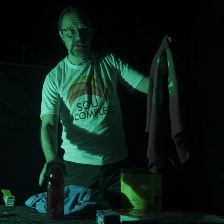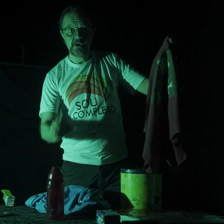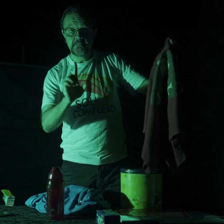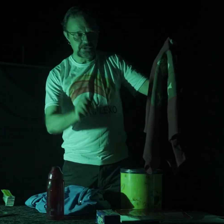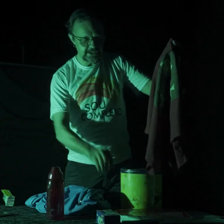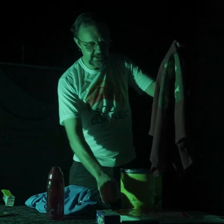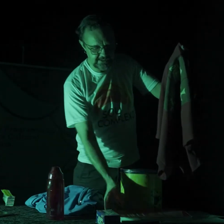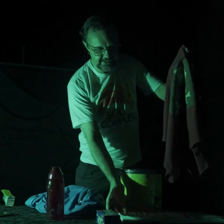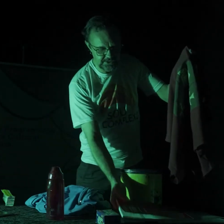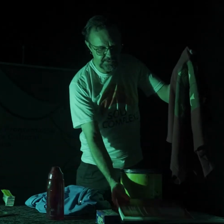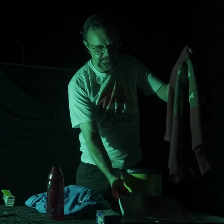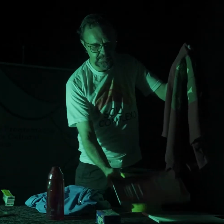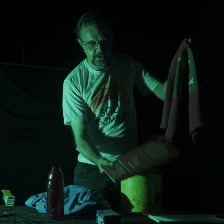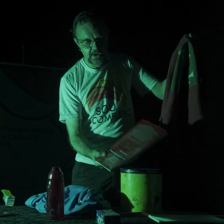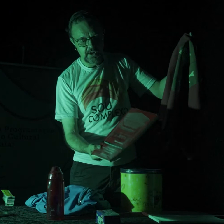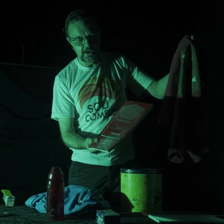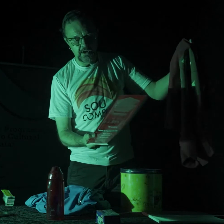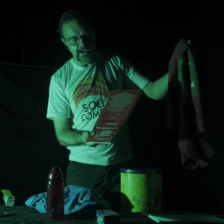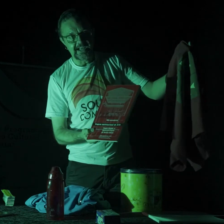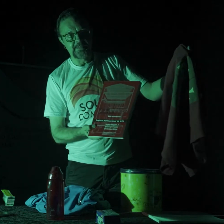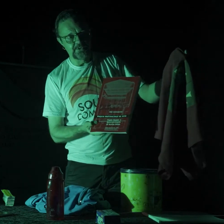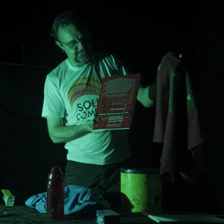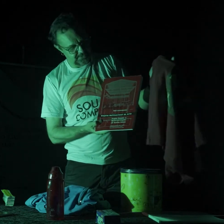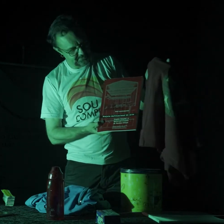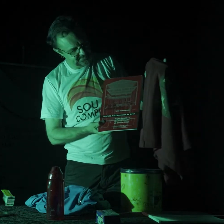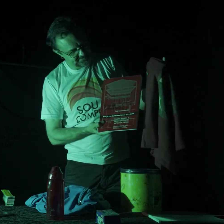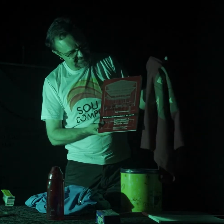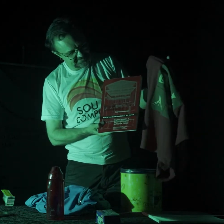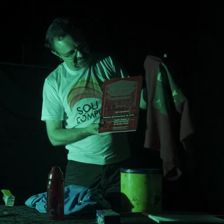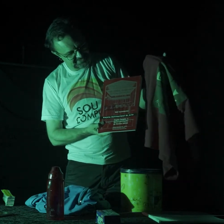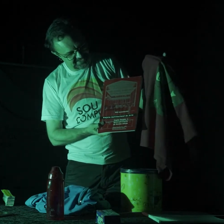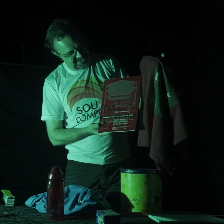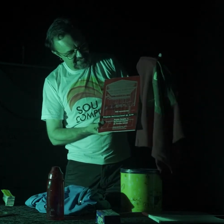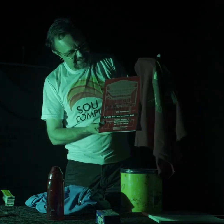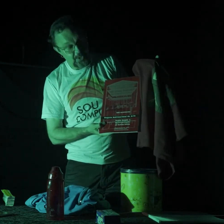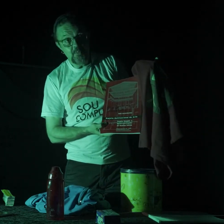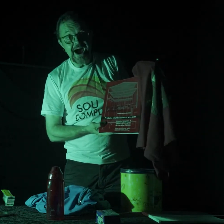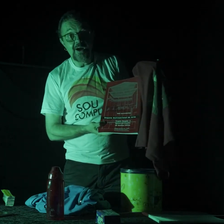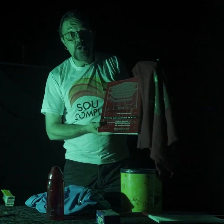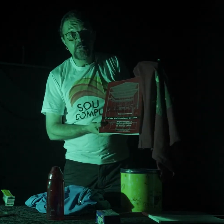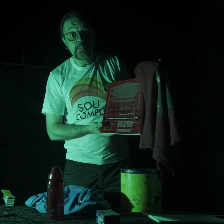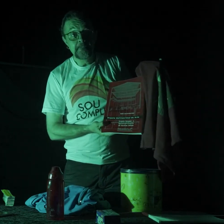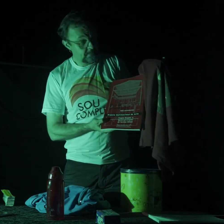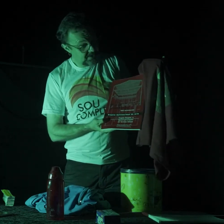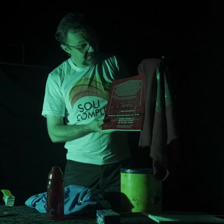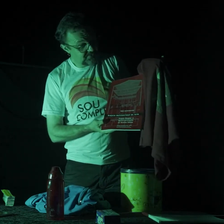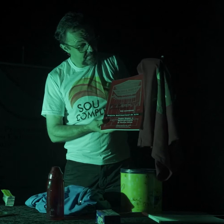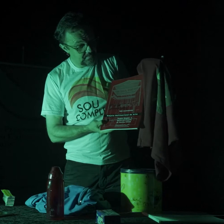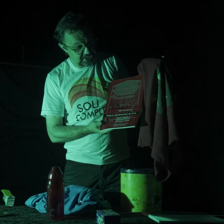vermelho. Mas olha que interessante. Olha a capa do livro. Tá um marrom